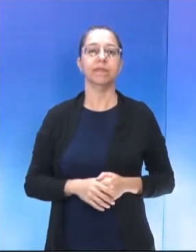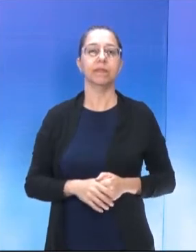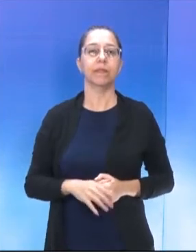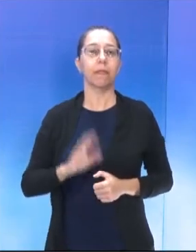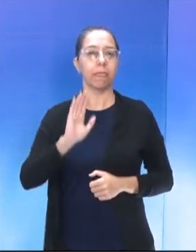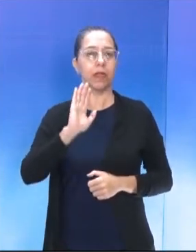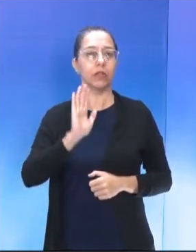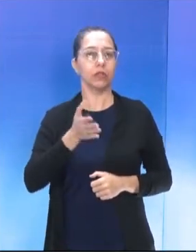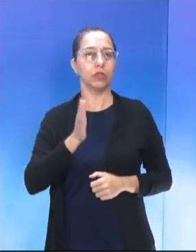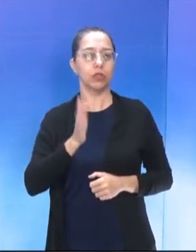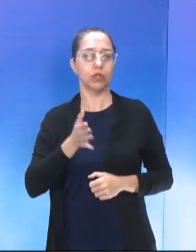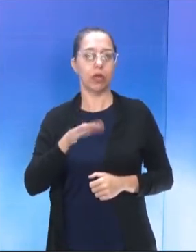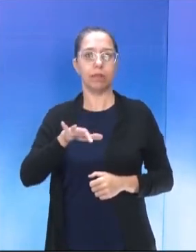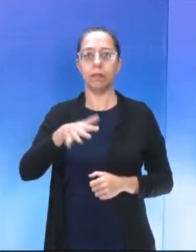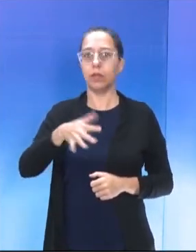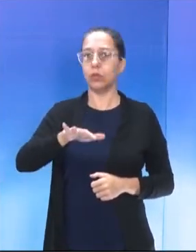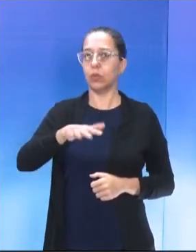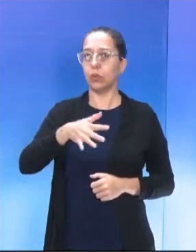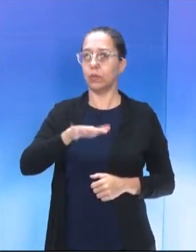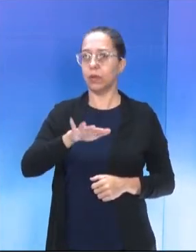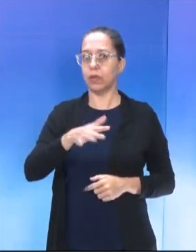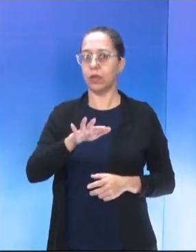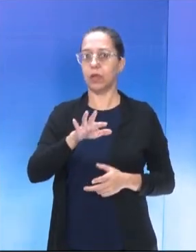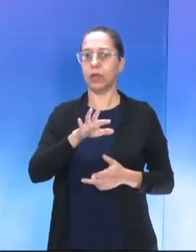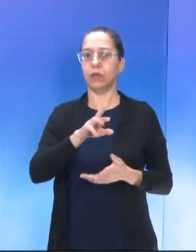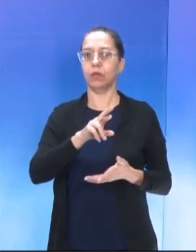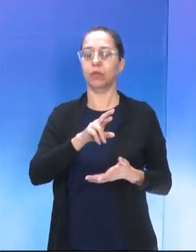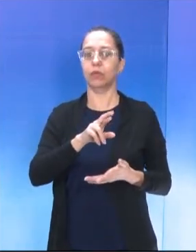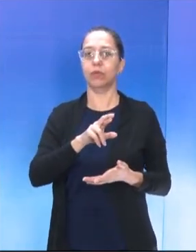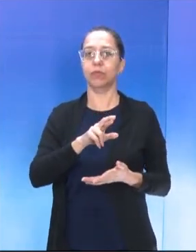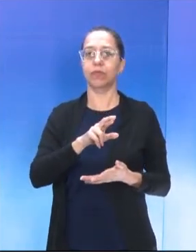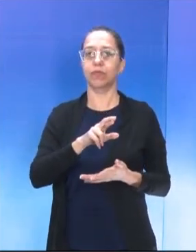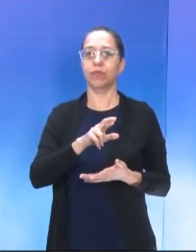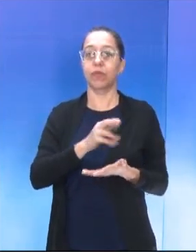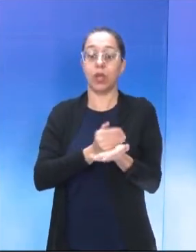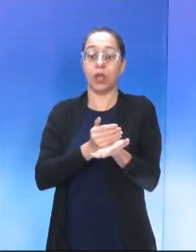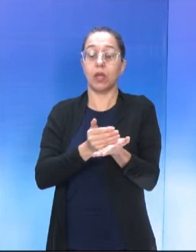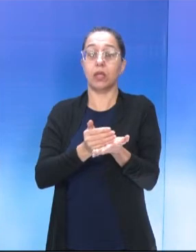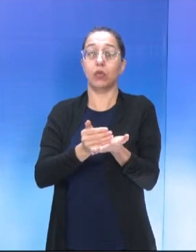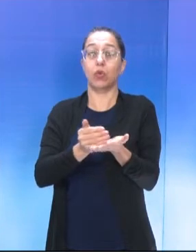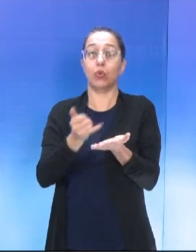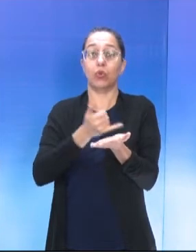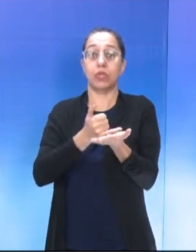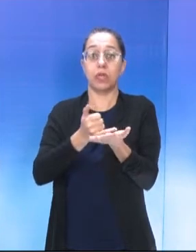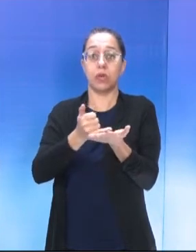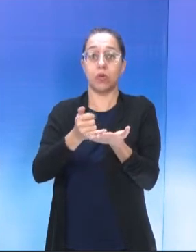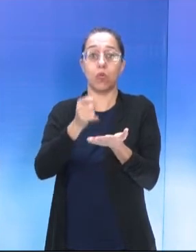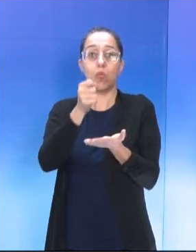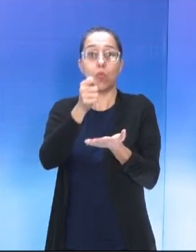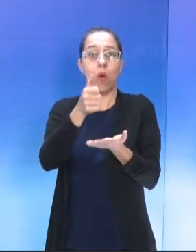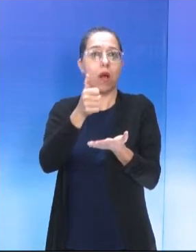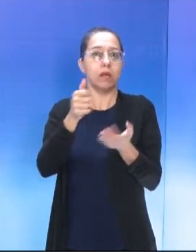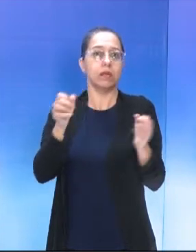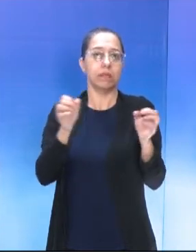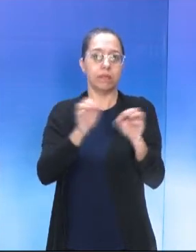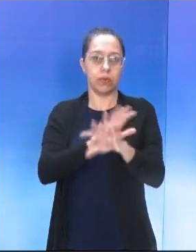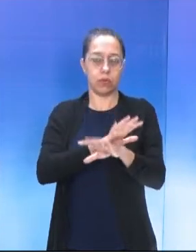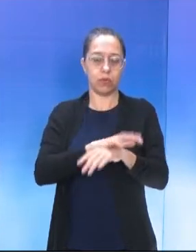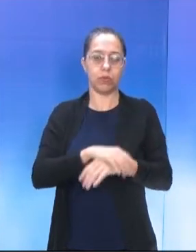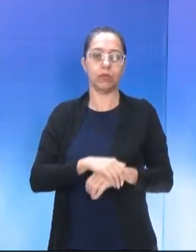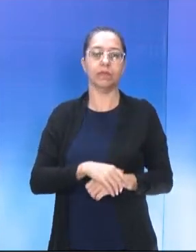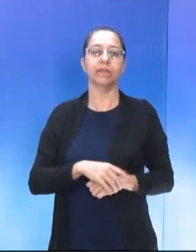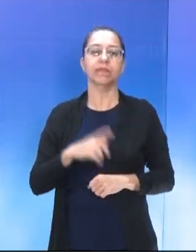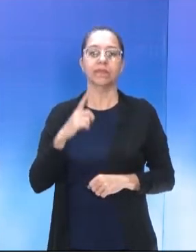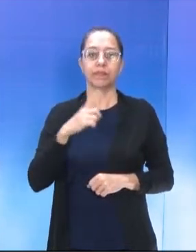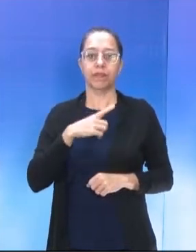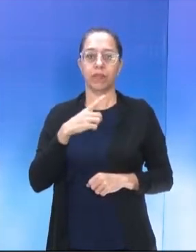estamos aqui mais ou menos com a introdução já quase pronta. Já temos afirmação e tese,